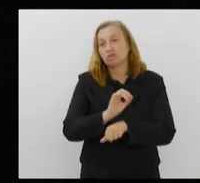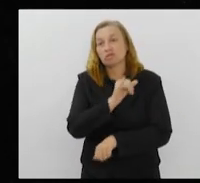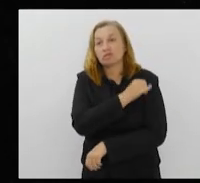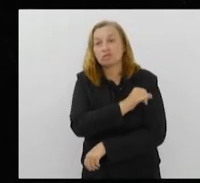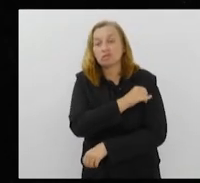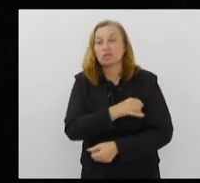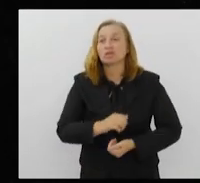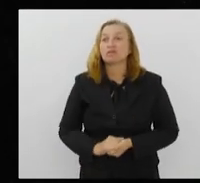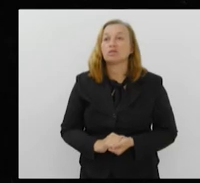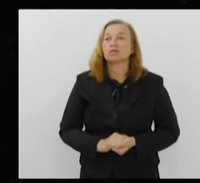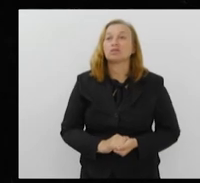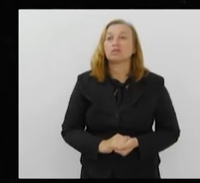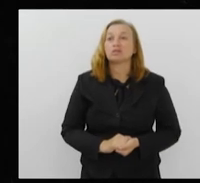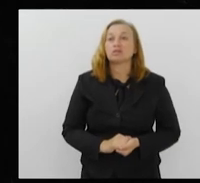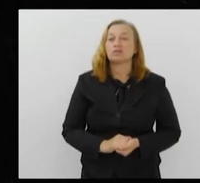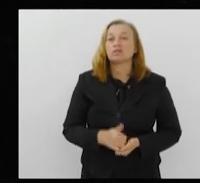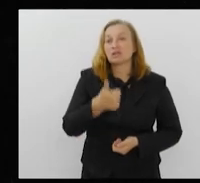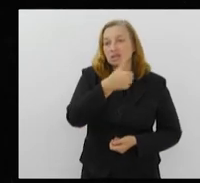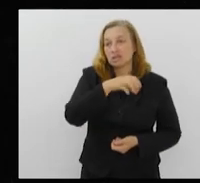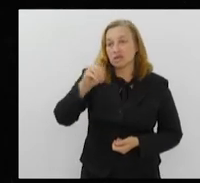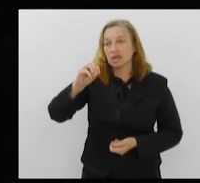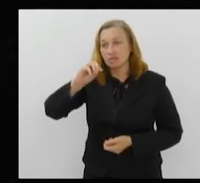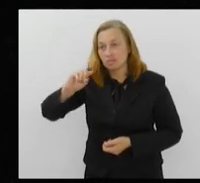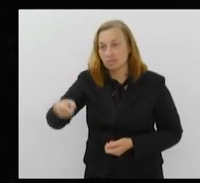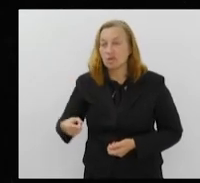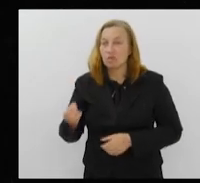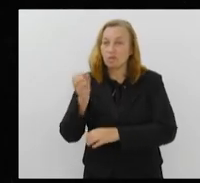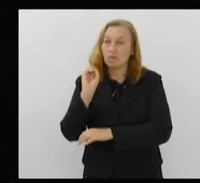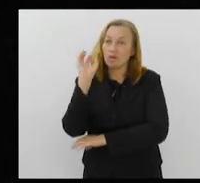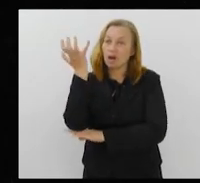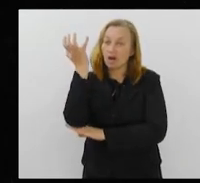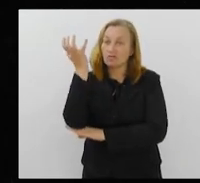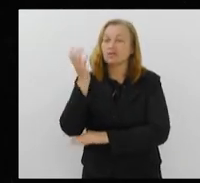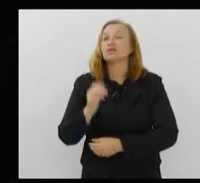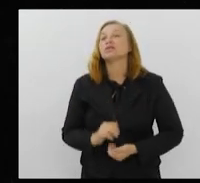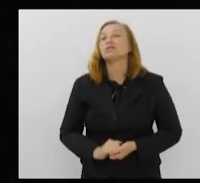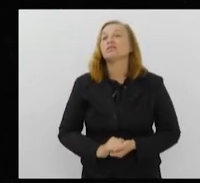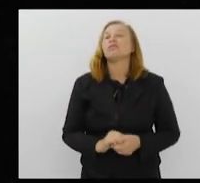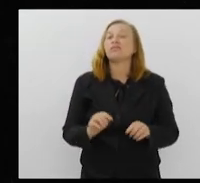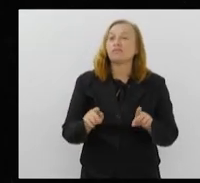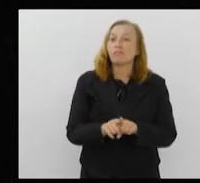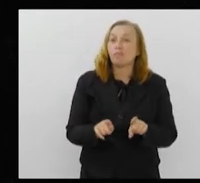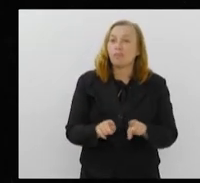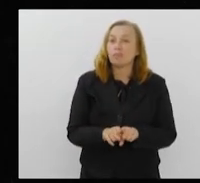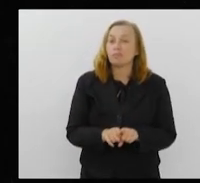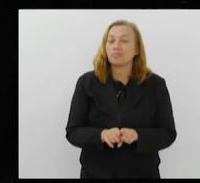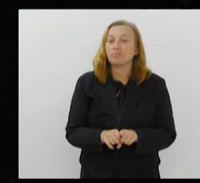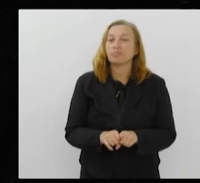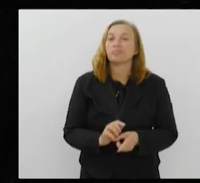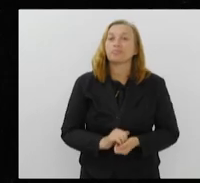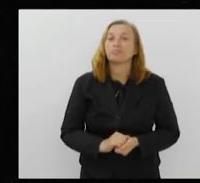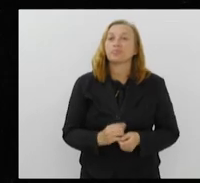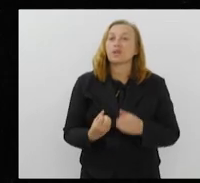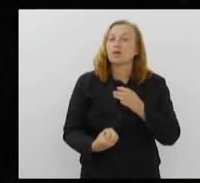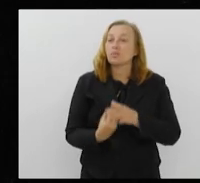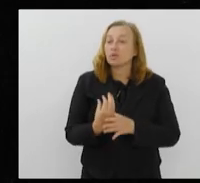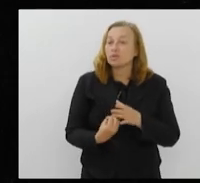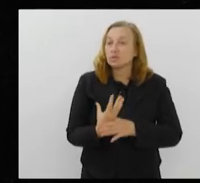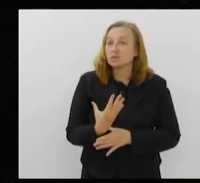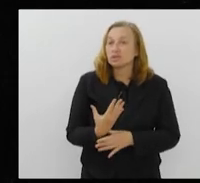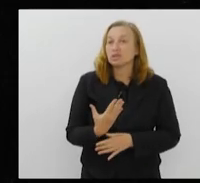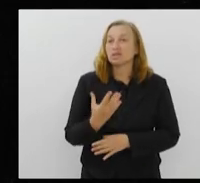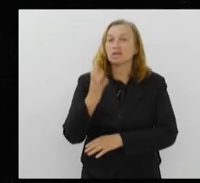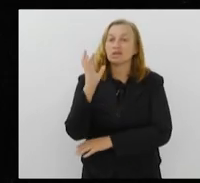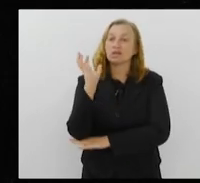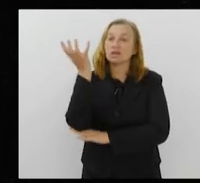Rio, o plantio de 100 mil árvores. E temos tratado de fazer isso, de produzir, de plantar